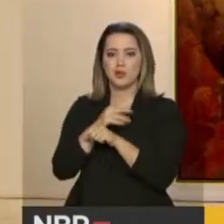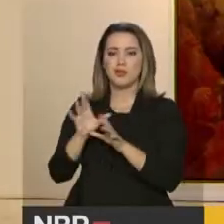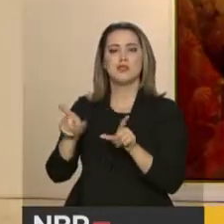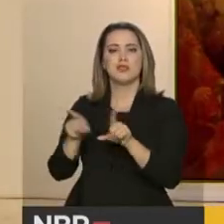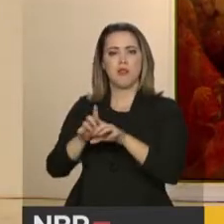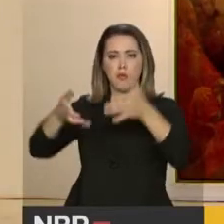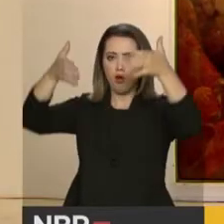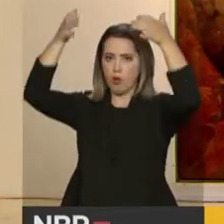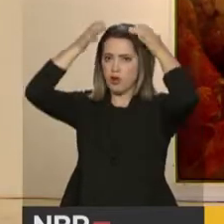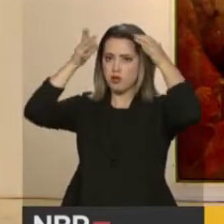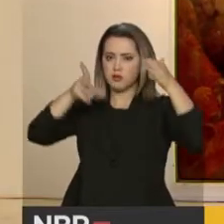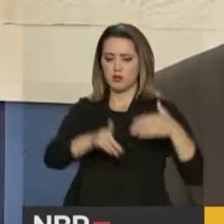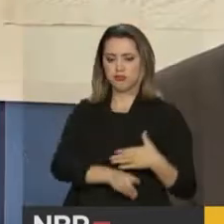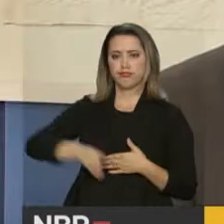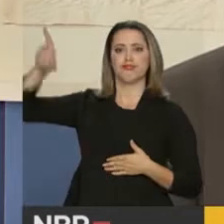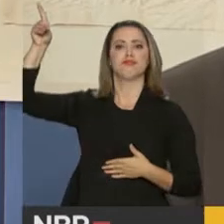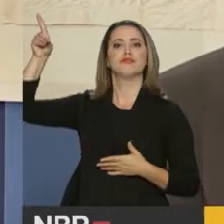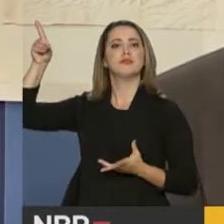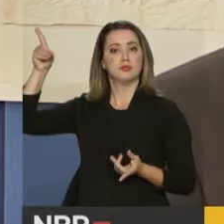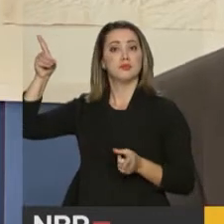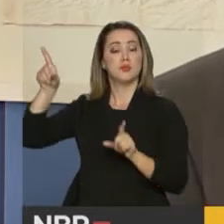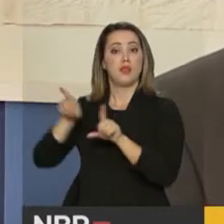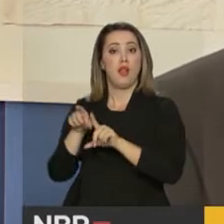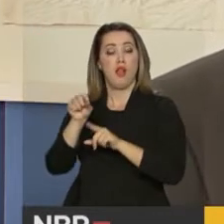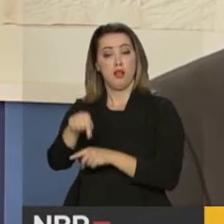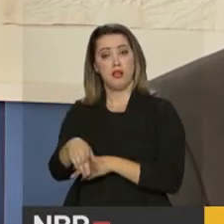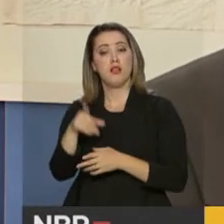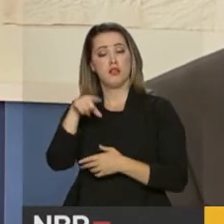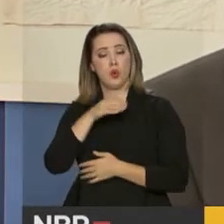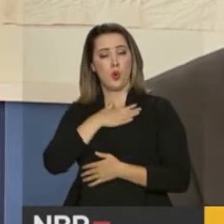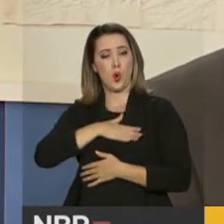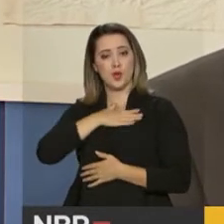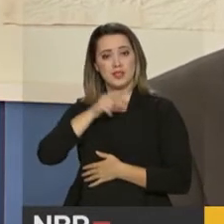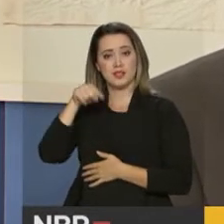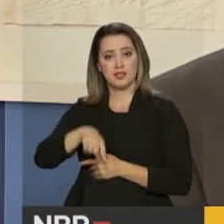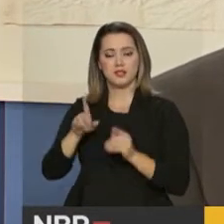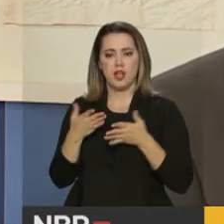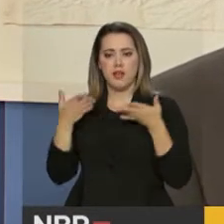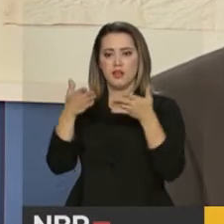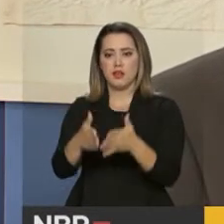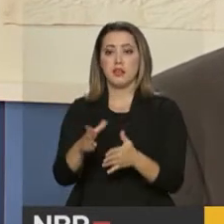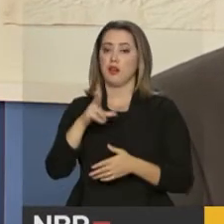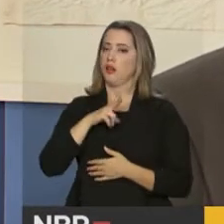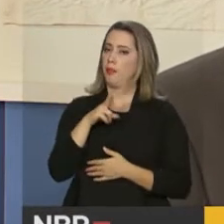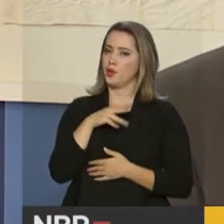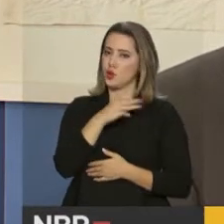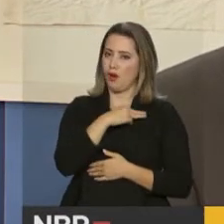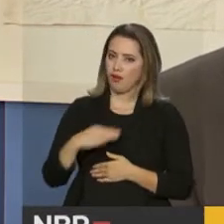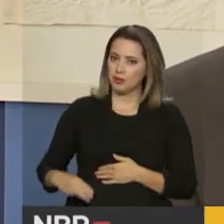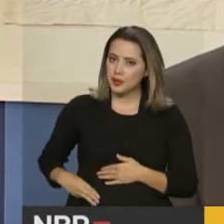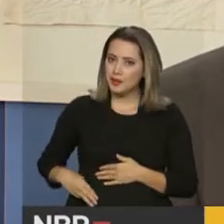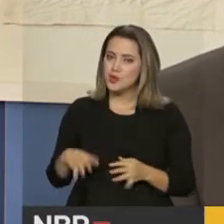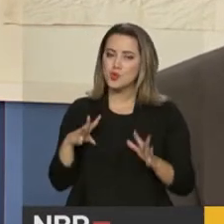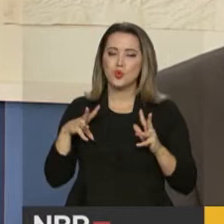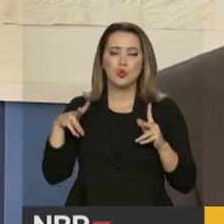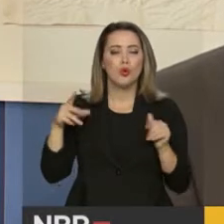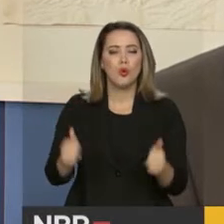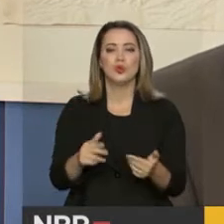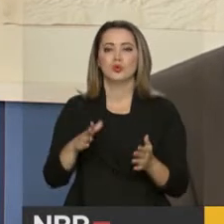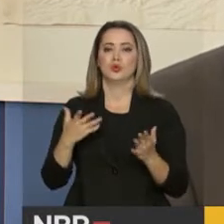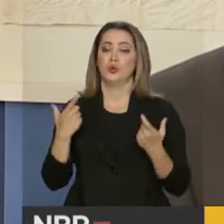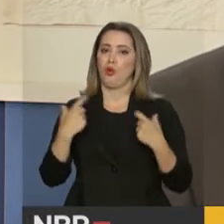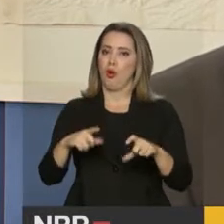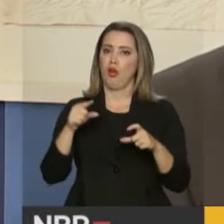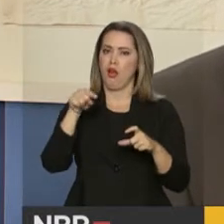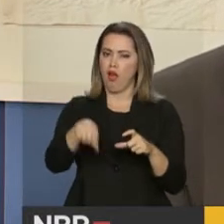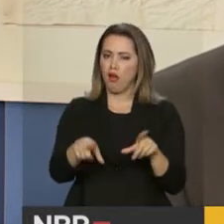de Dom Pedro. E o detalhe que eu gosto nesse palácio é a entrada privativa do ministro. Como todo palácio,